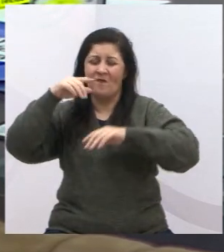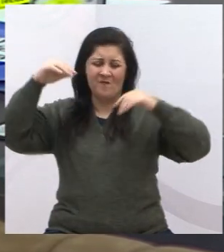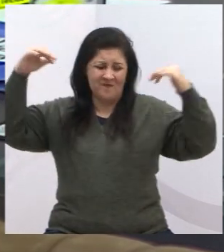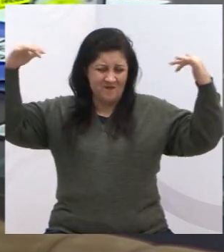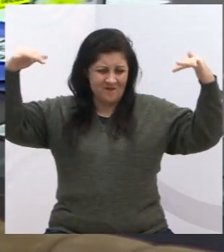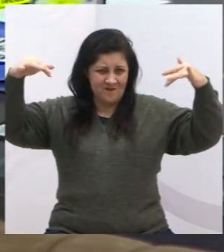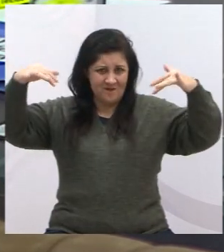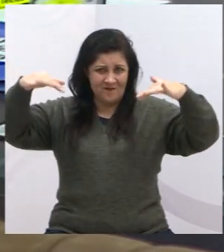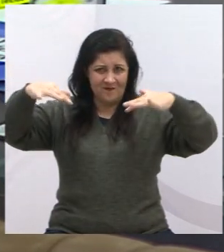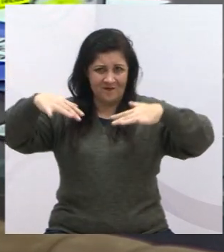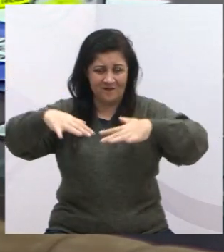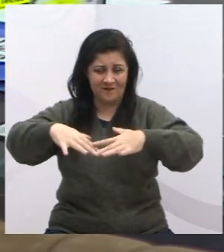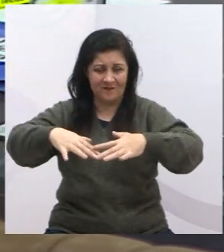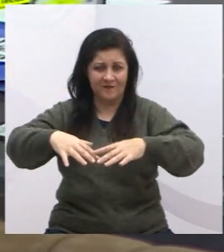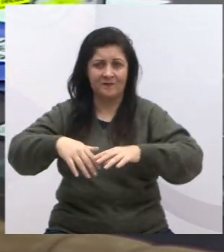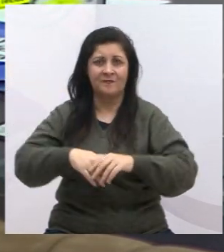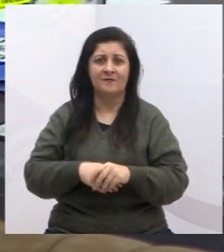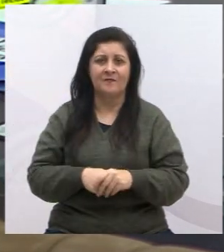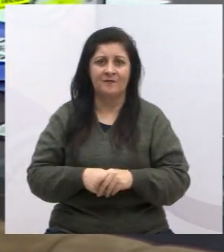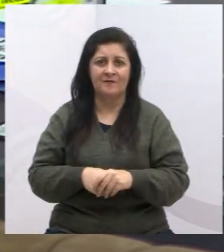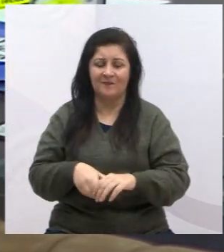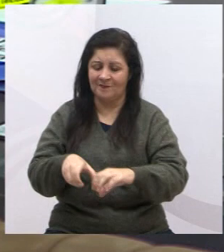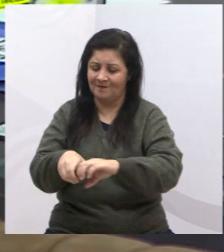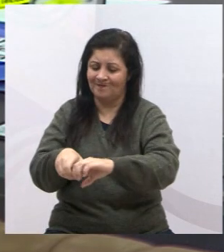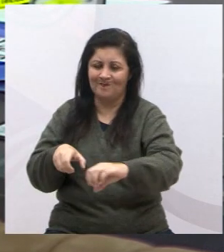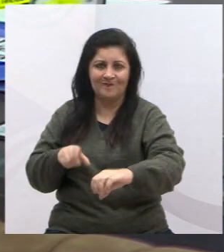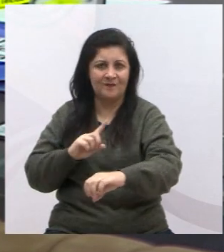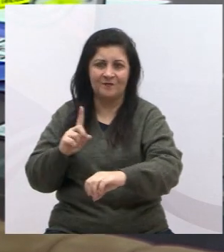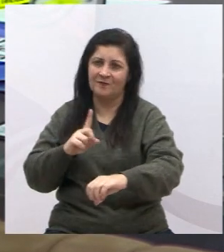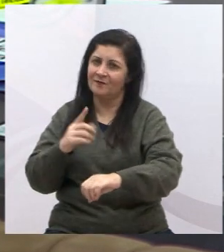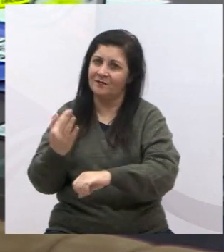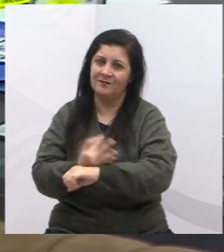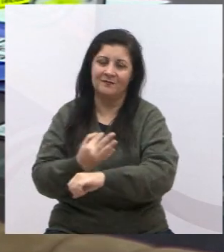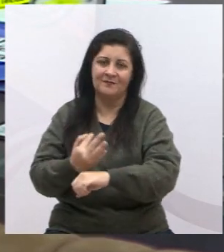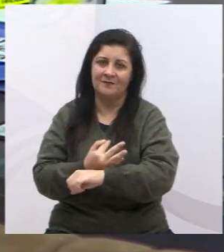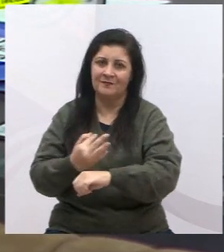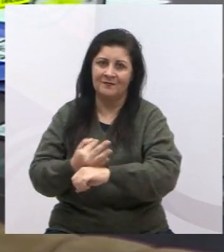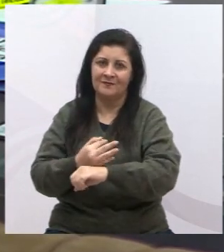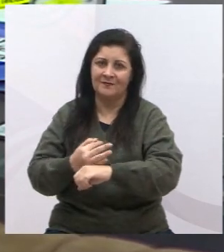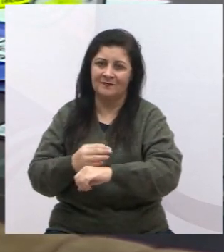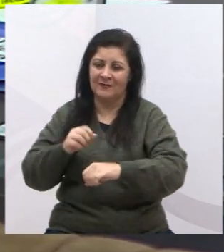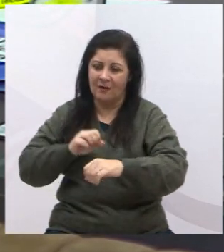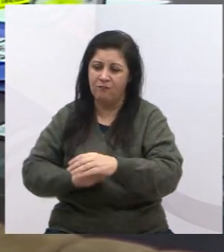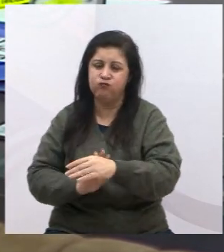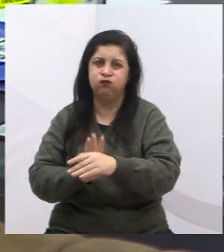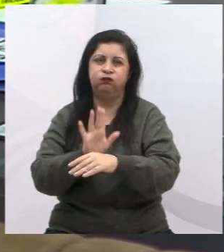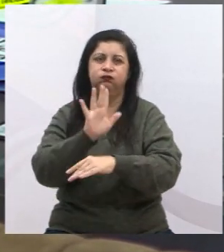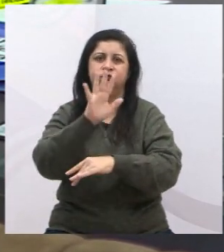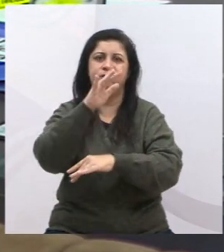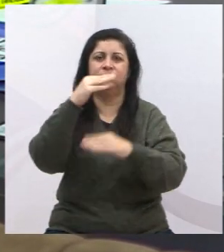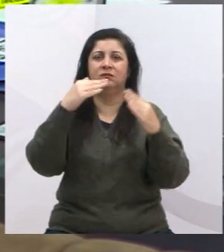terrenos, a manilha, ela não comporta e enche as residências de água.